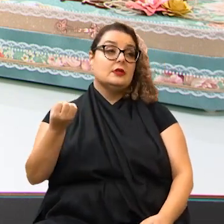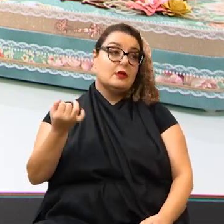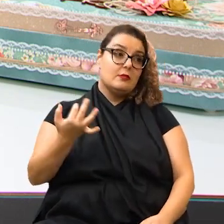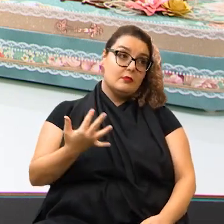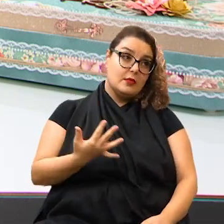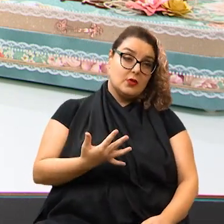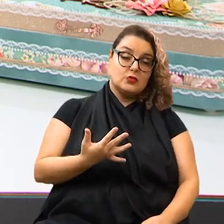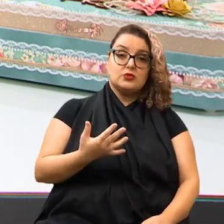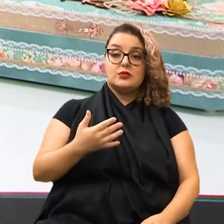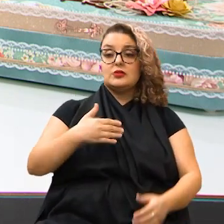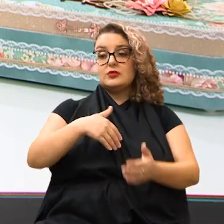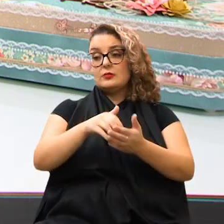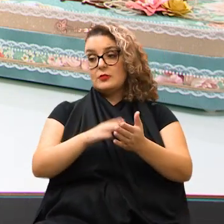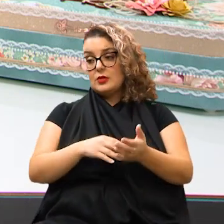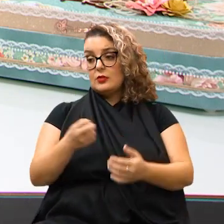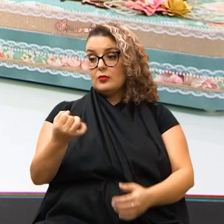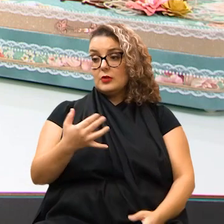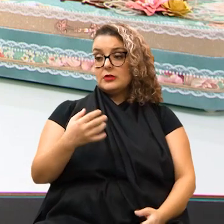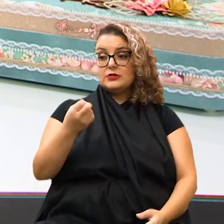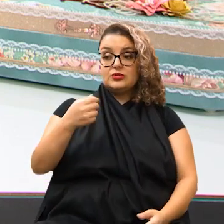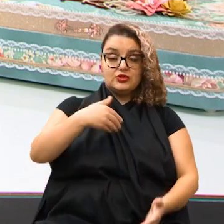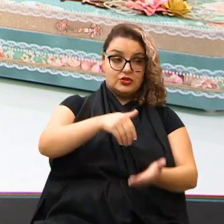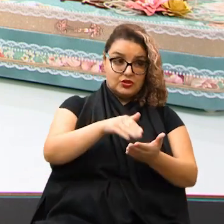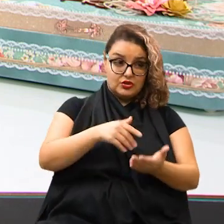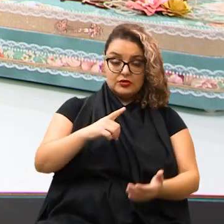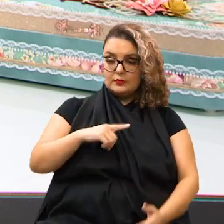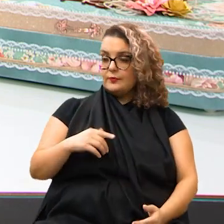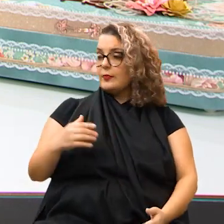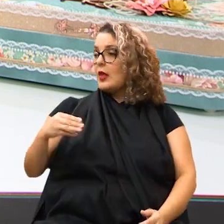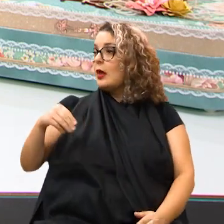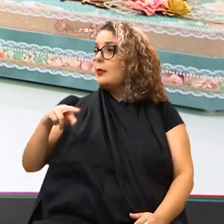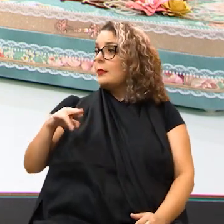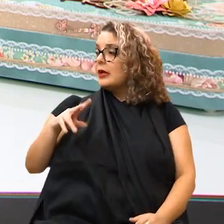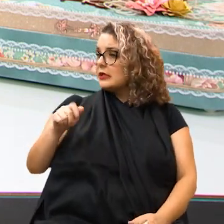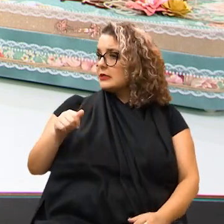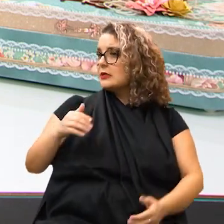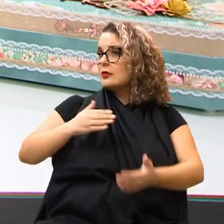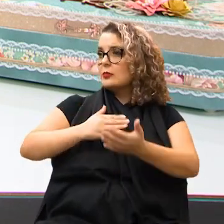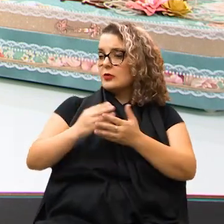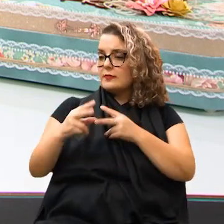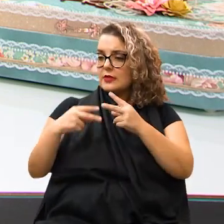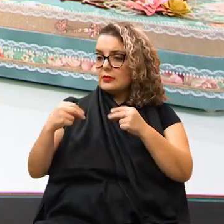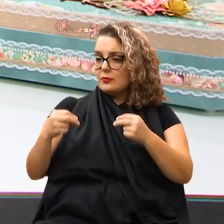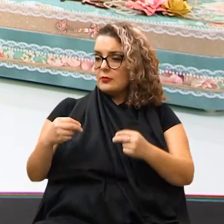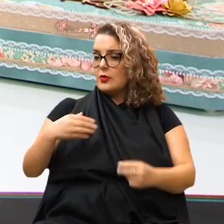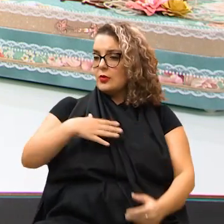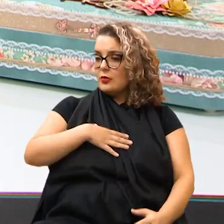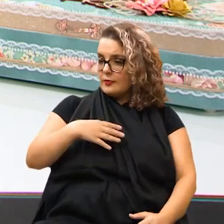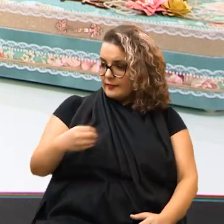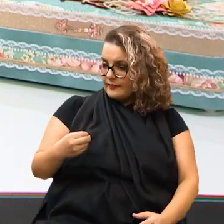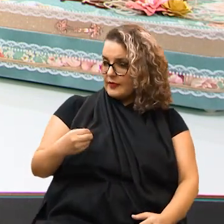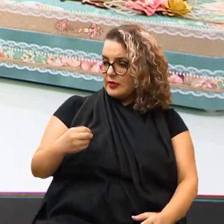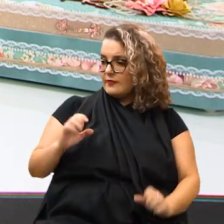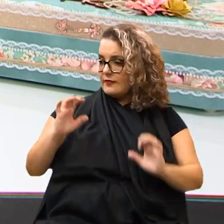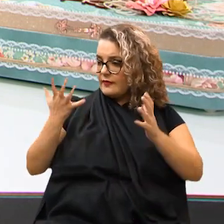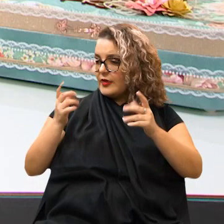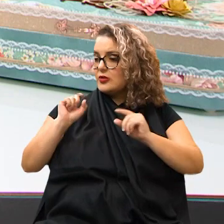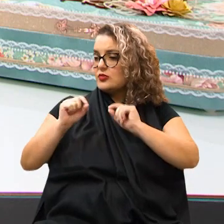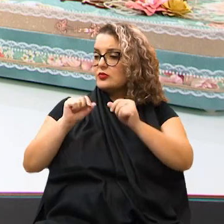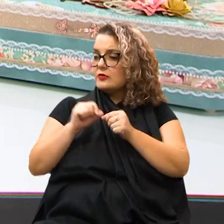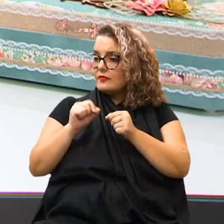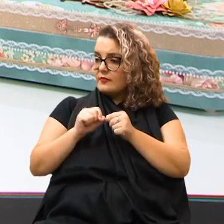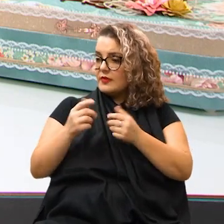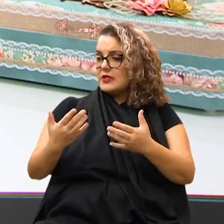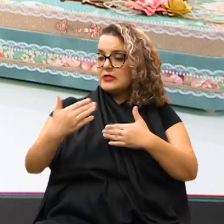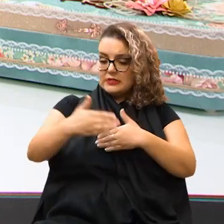sua mão, da quantidade de tinta que você pôs. Marisa, você começou fazendo lembrancinhas para o seu filho? O